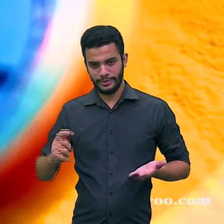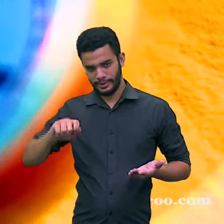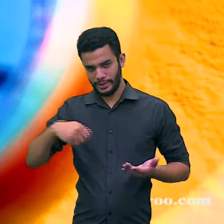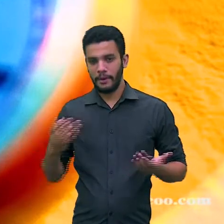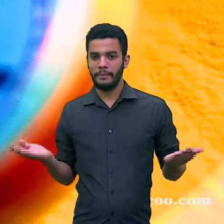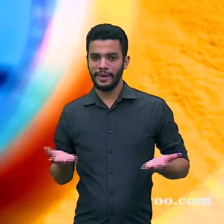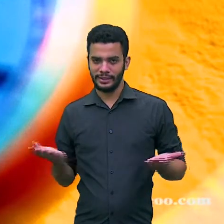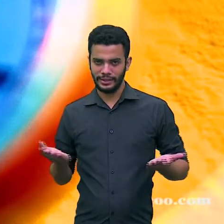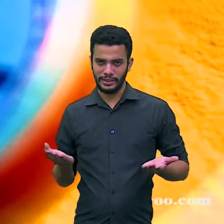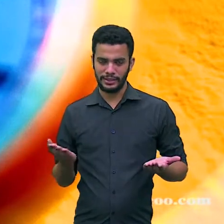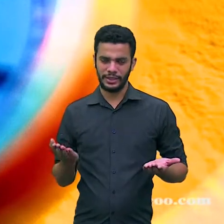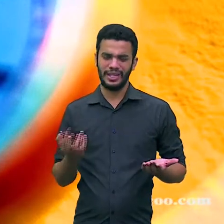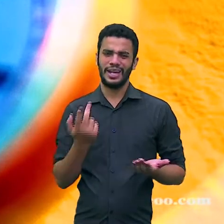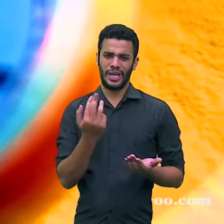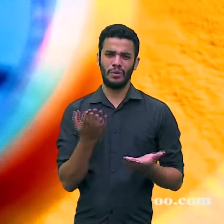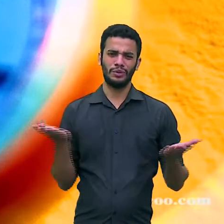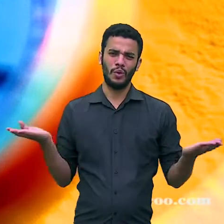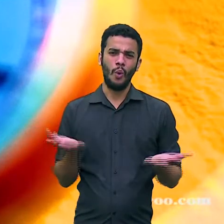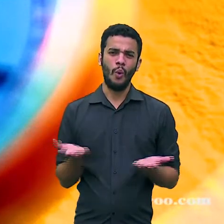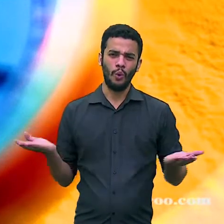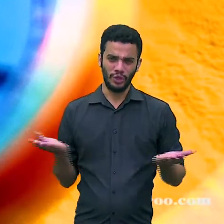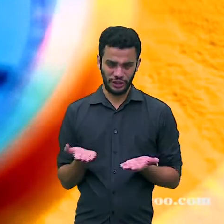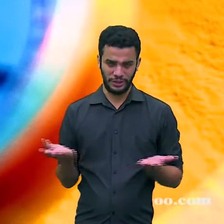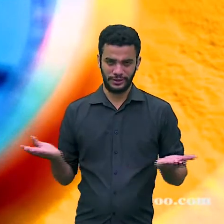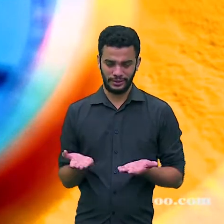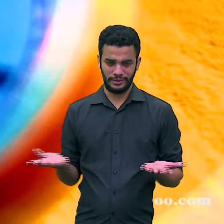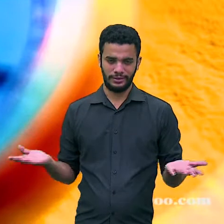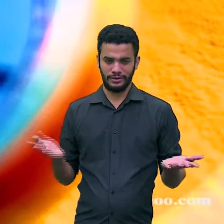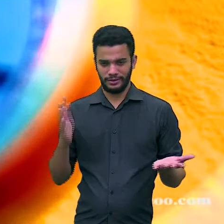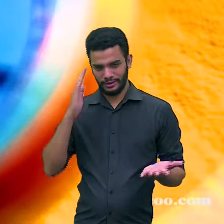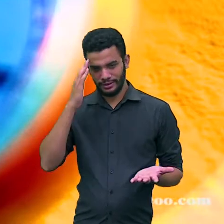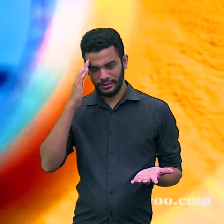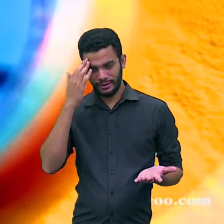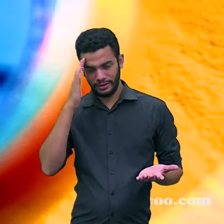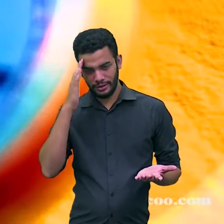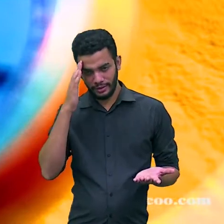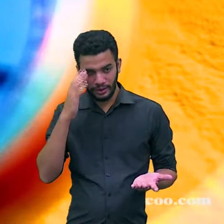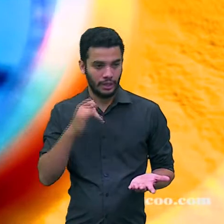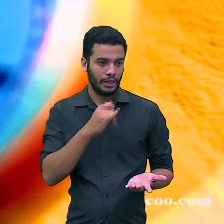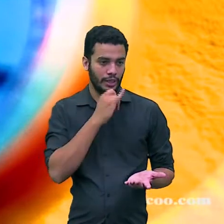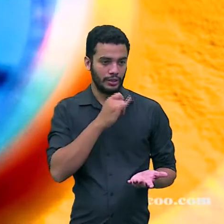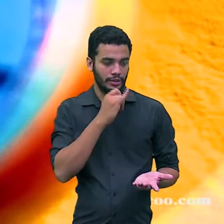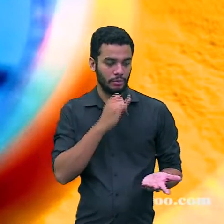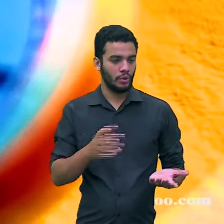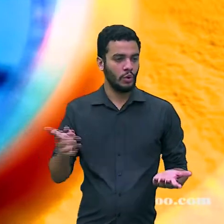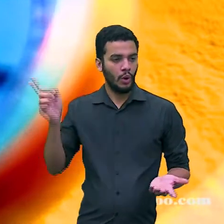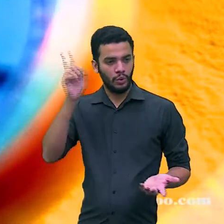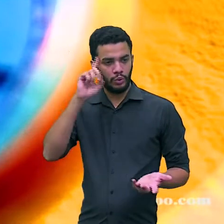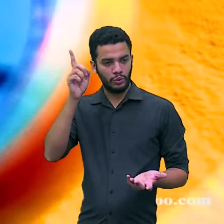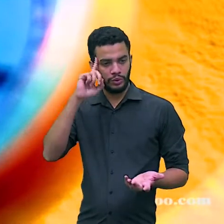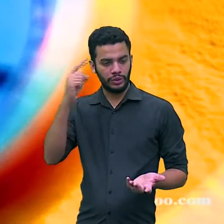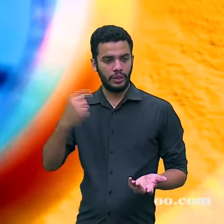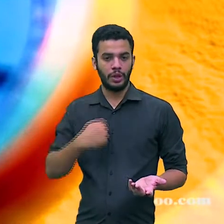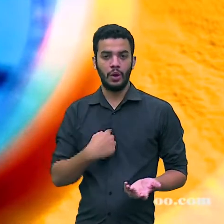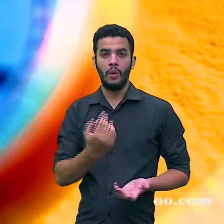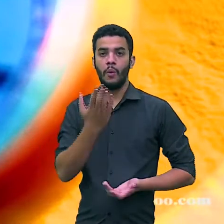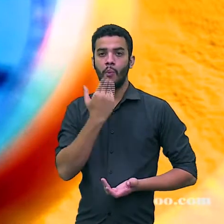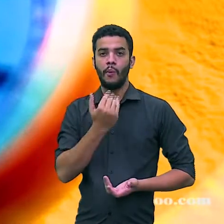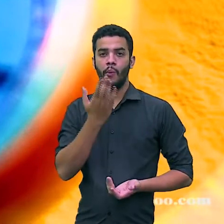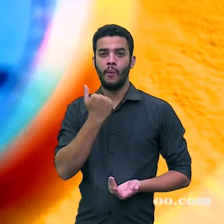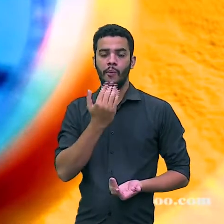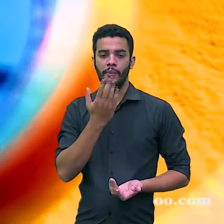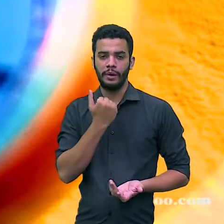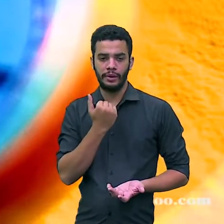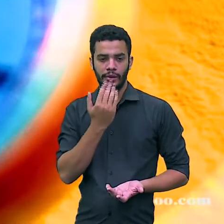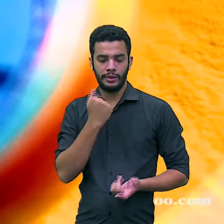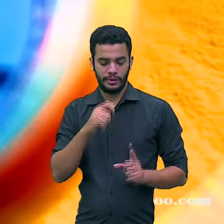dia a dia. Quando eu digo, por exemplo, todos os dias eu como banana com aveia, o verbo